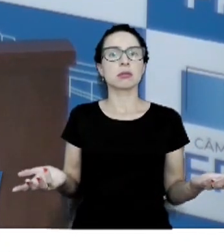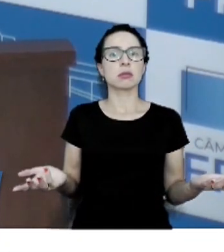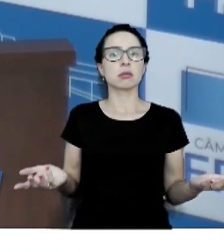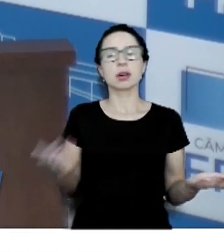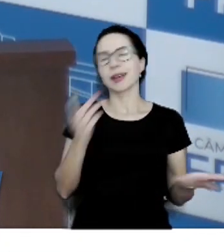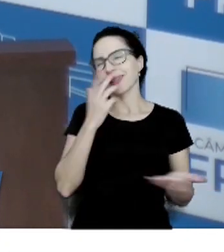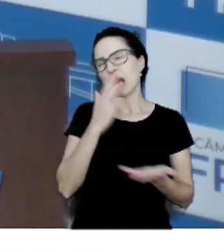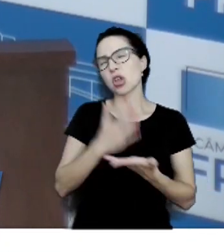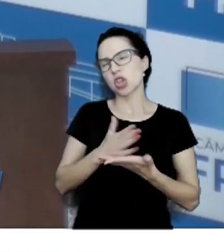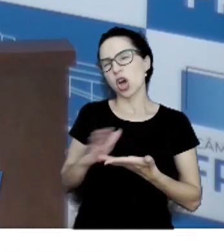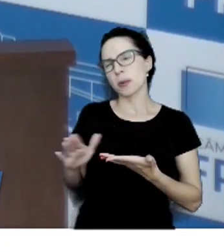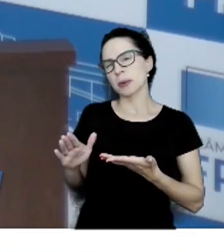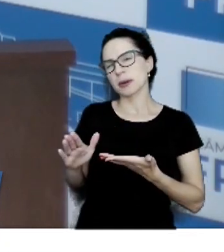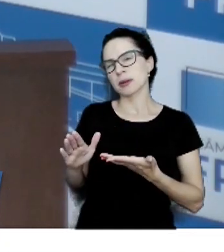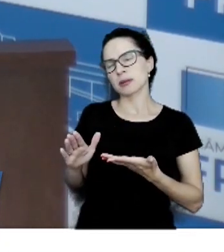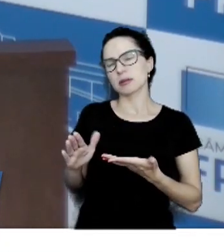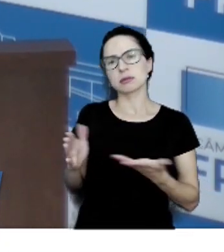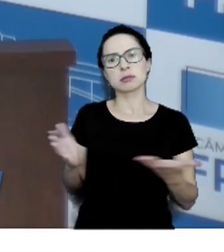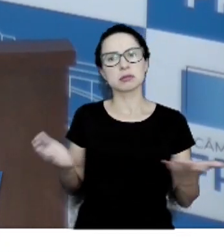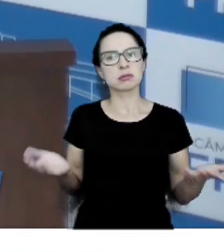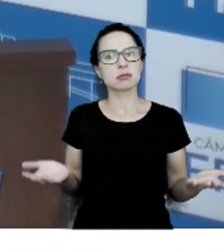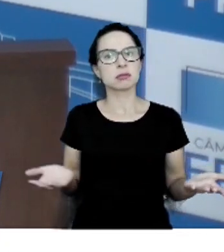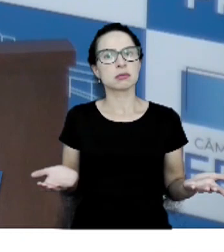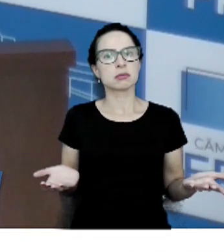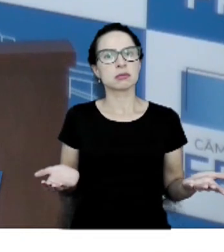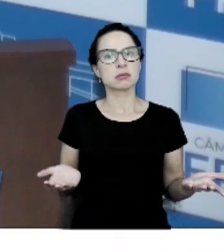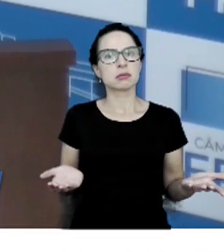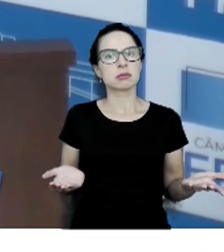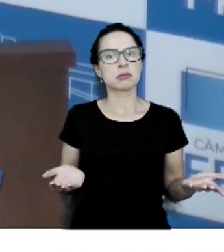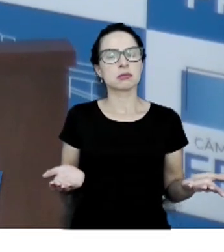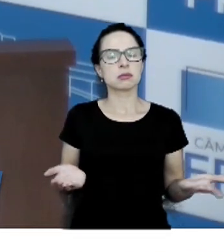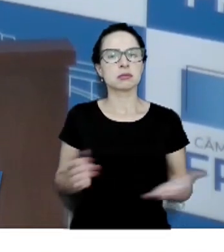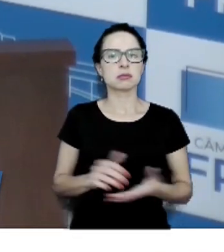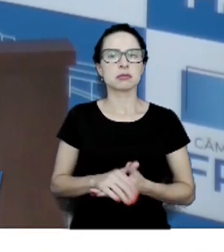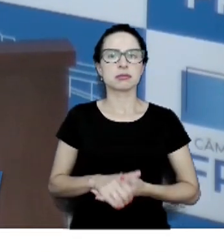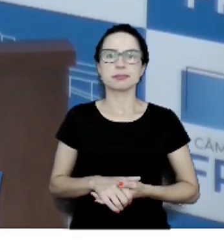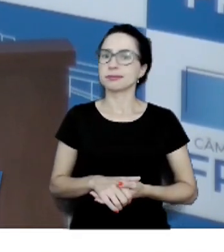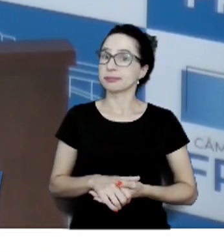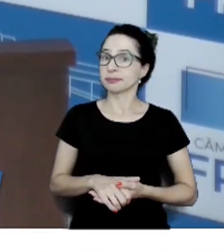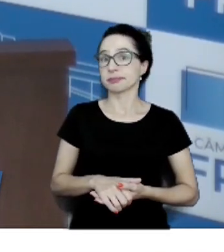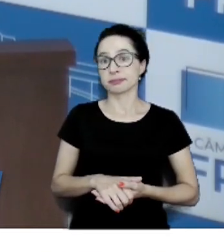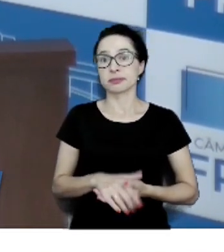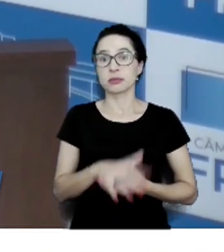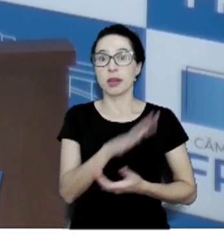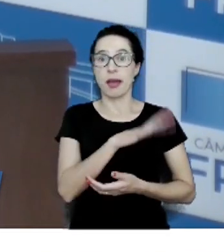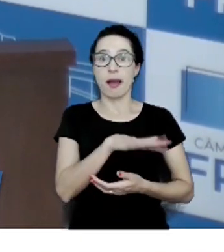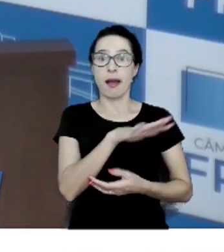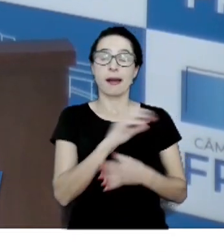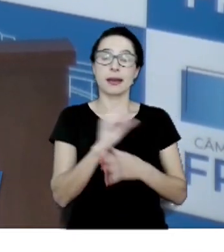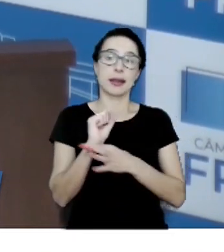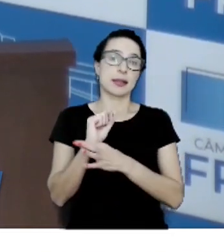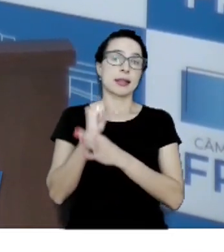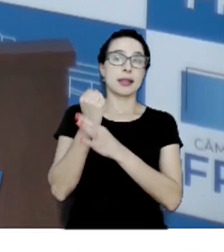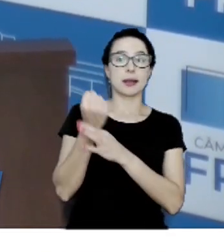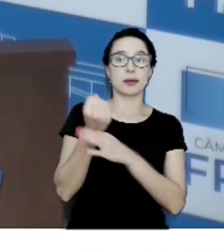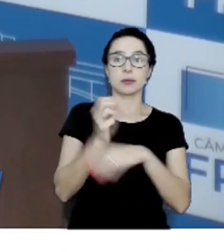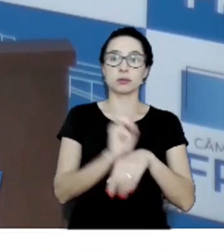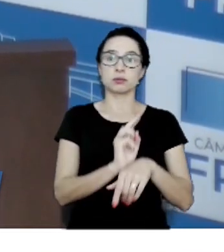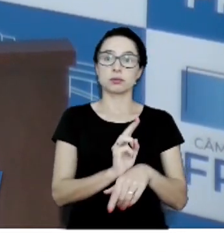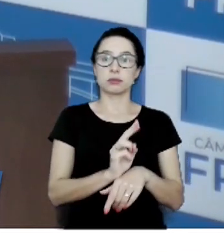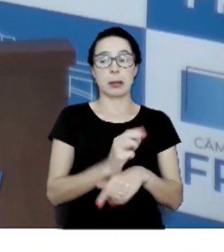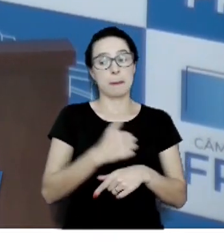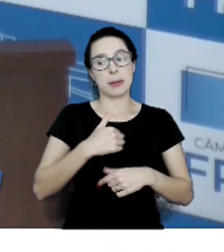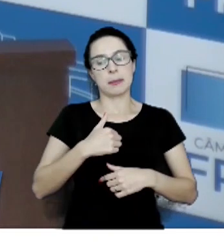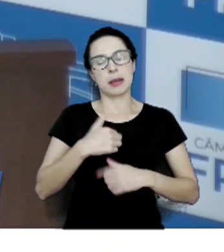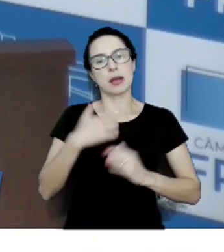superávit no orçamento, né? Quer dizer, a área de segurança, onde para mim tinha que